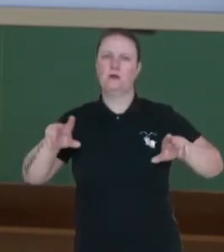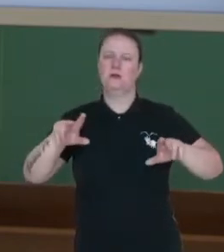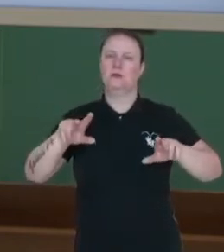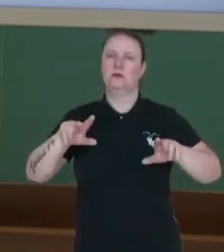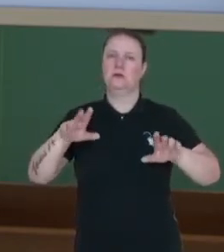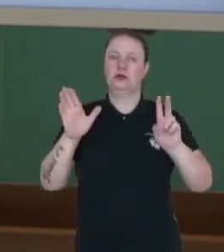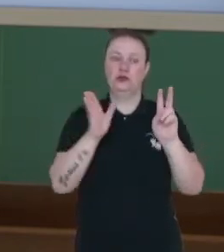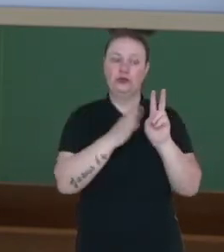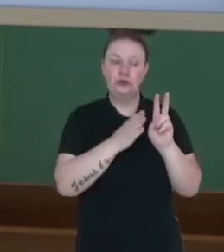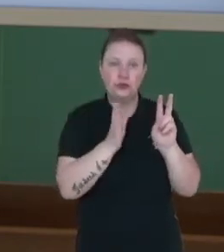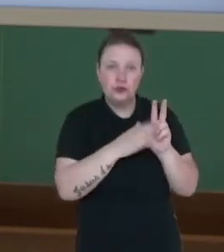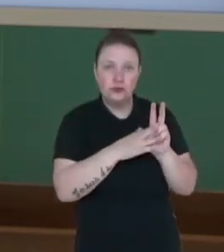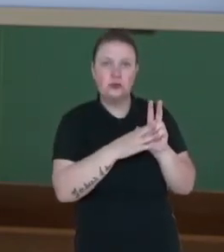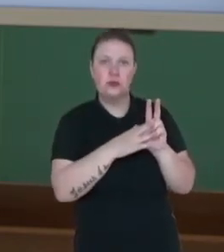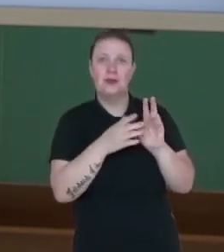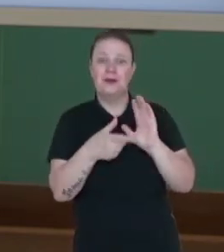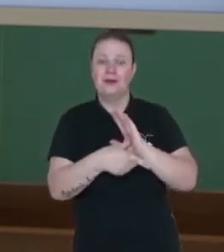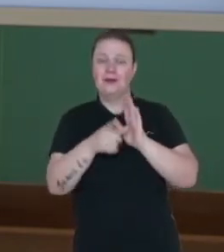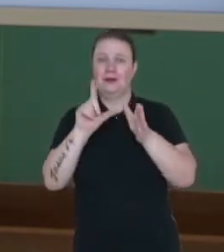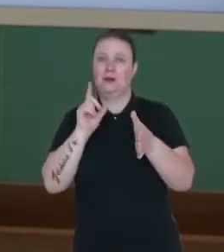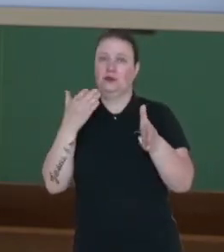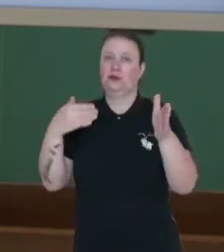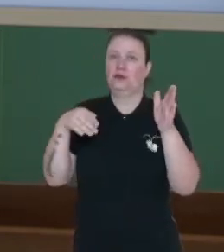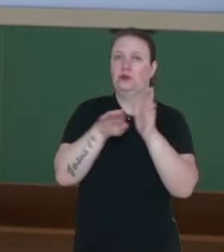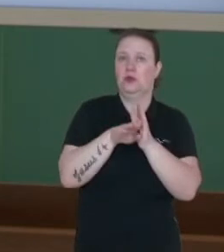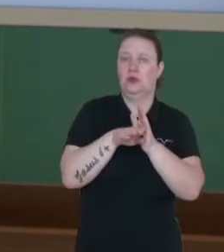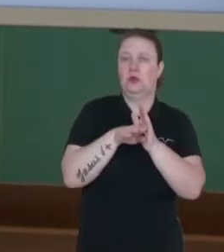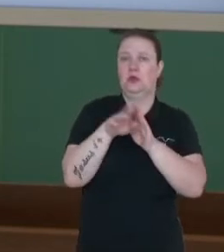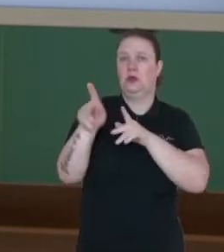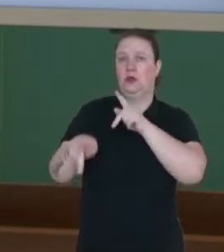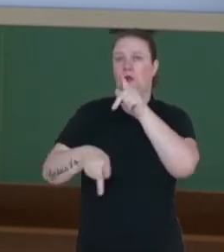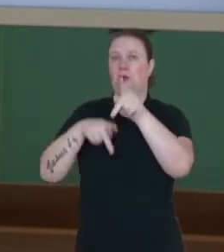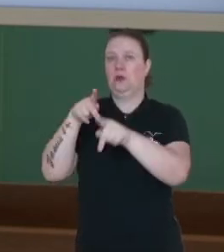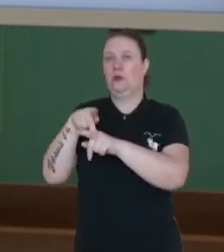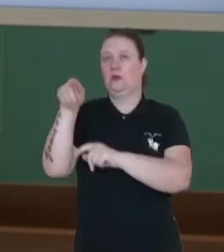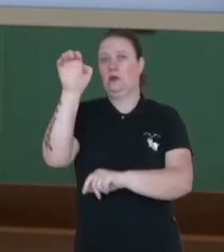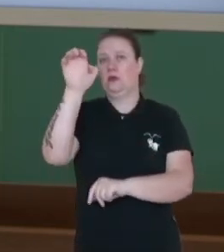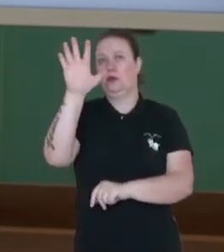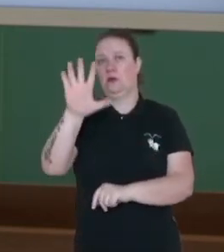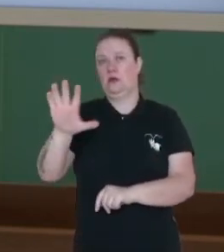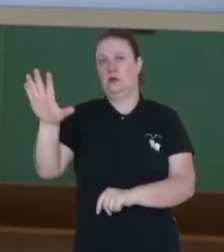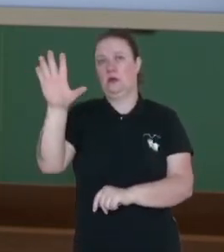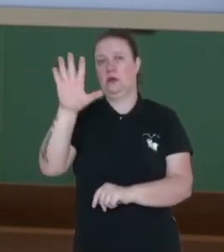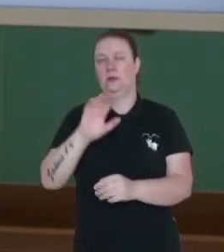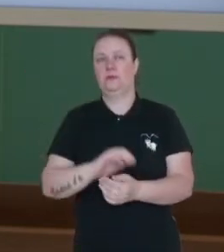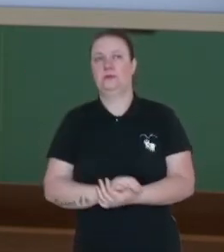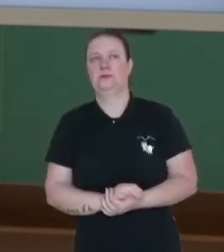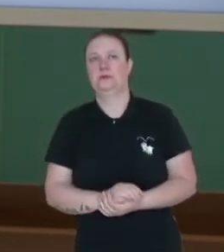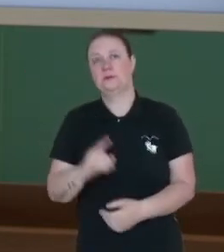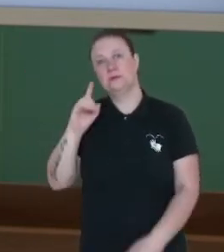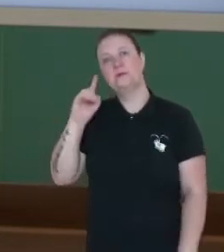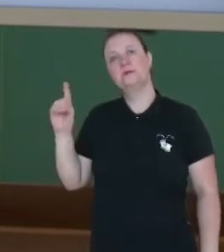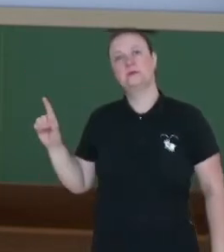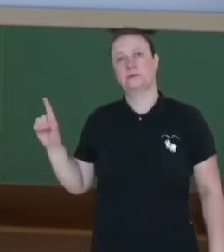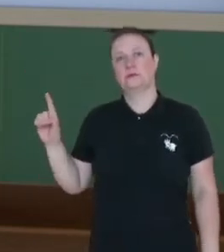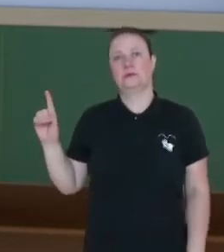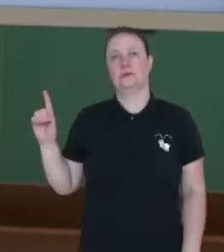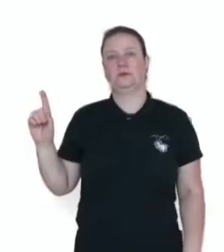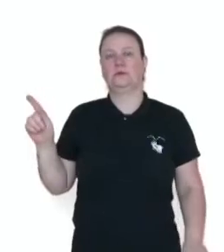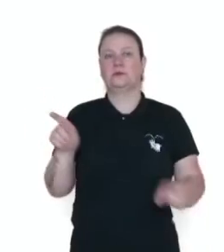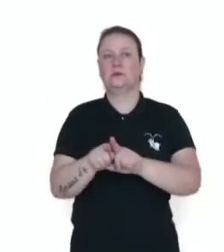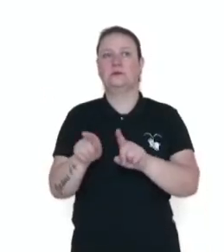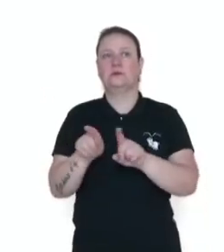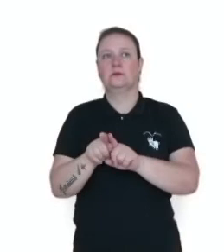indígenas antes da chegada dos europeus, né? E daí eu trago aqui para vocês um mapa, né, da ocupação